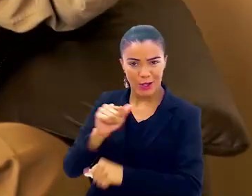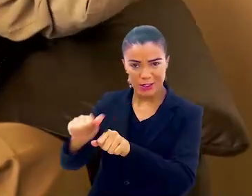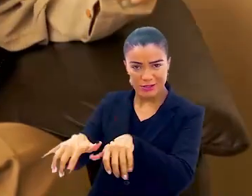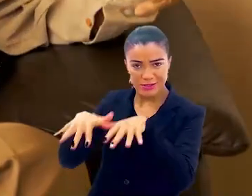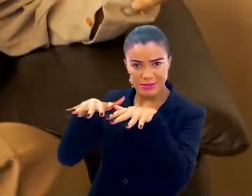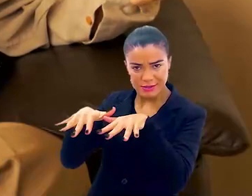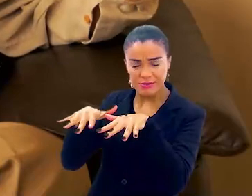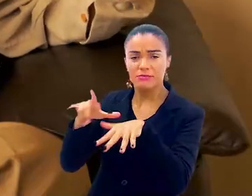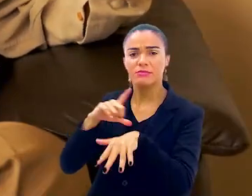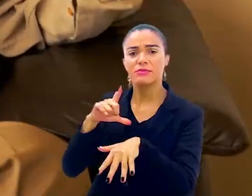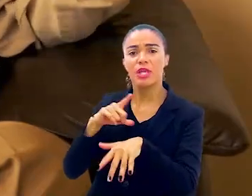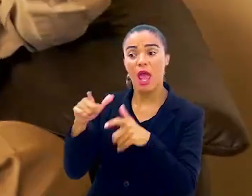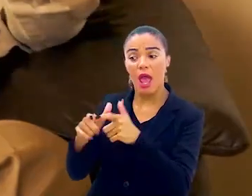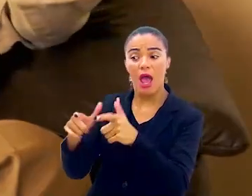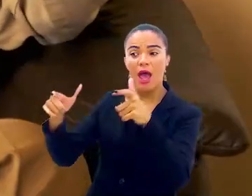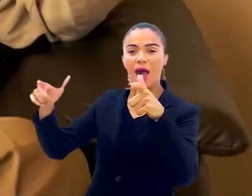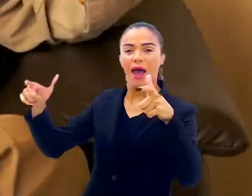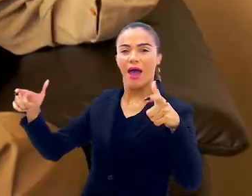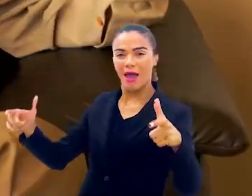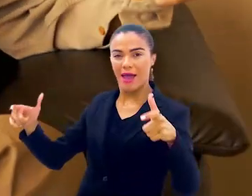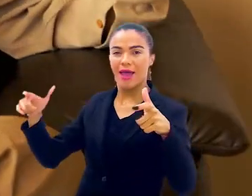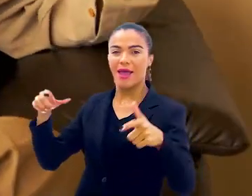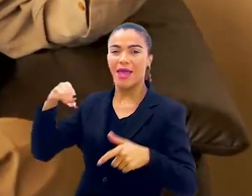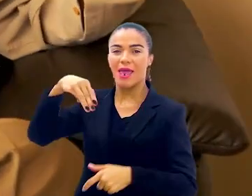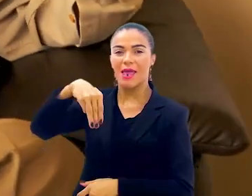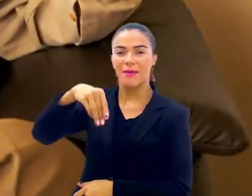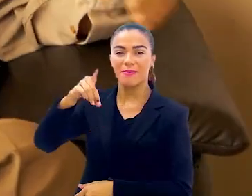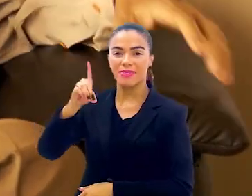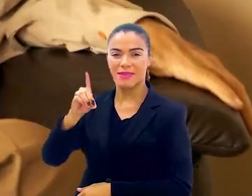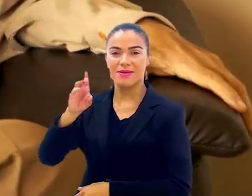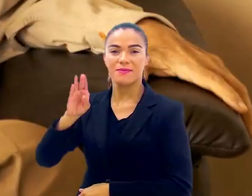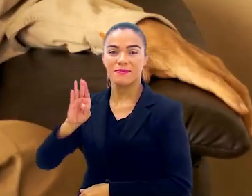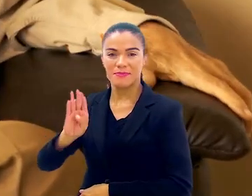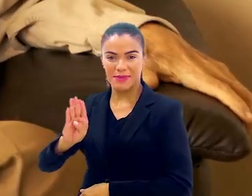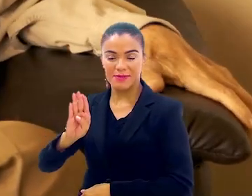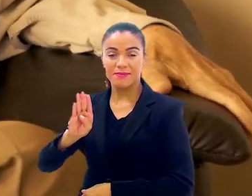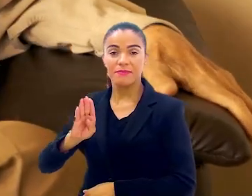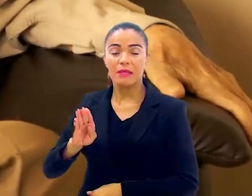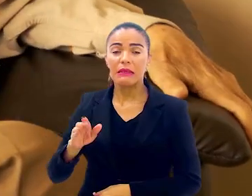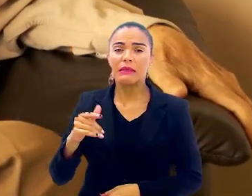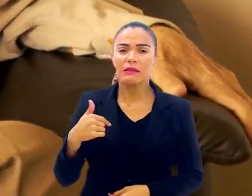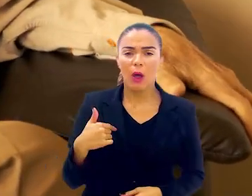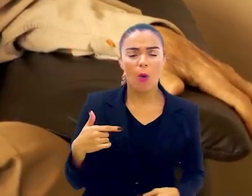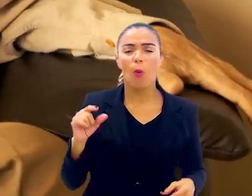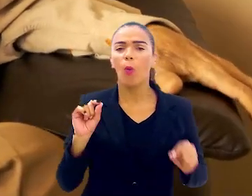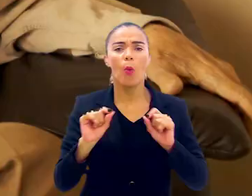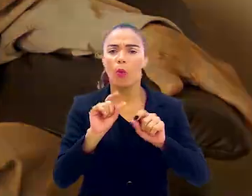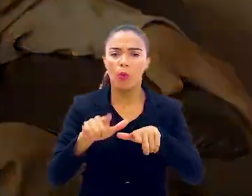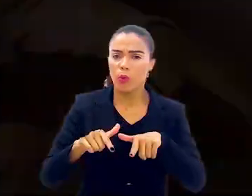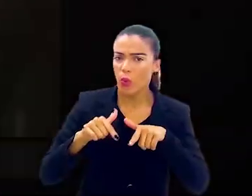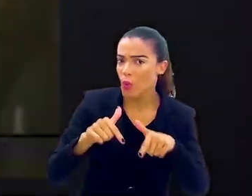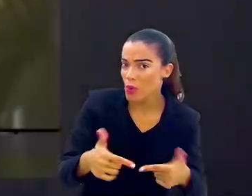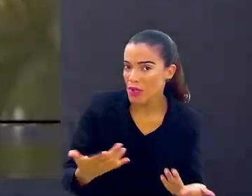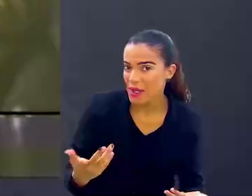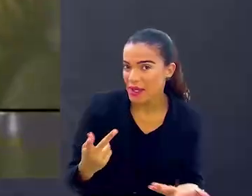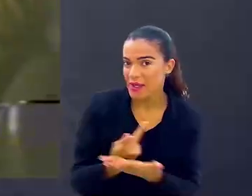nossa Assembleia, tínhamos a maioria do MDB. Então, o que é que eles fizeram?